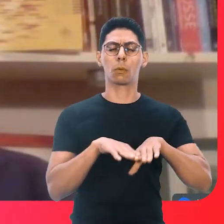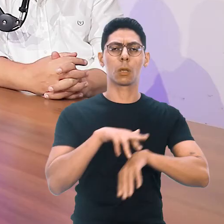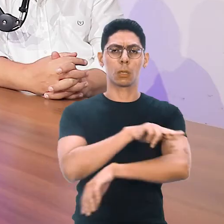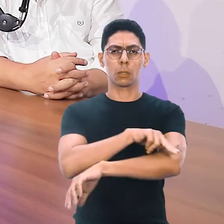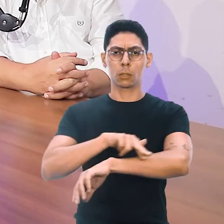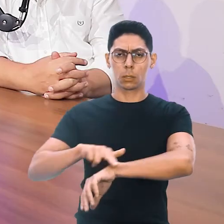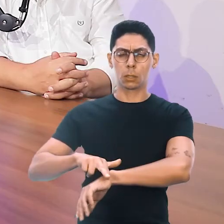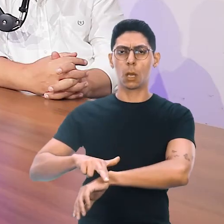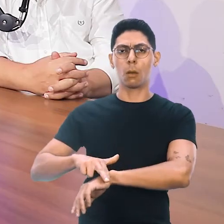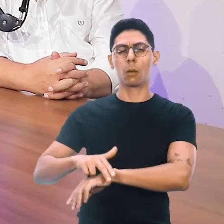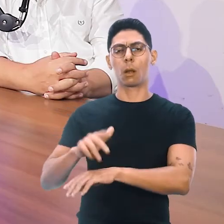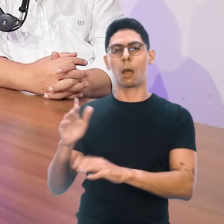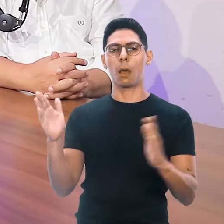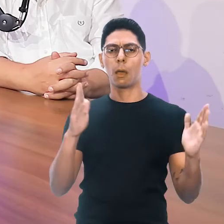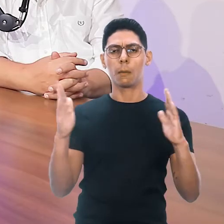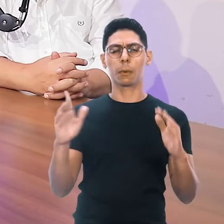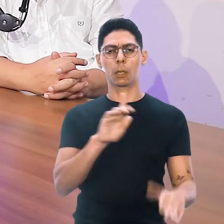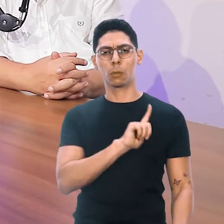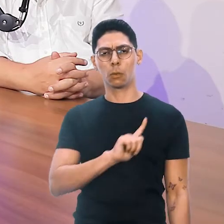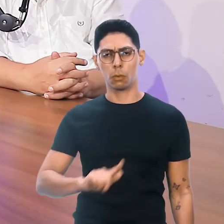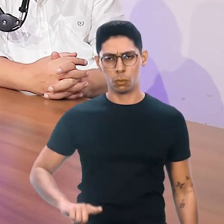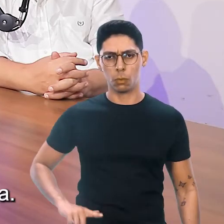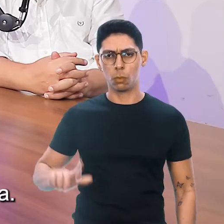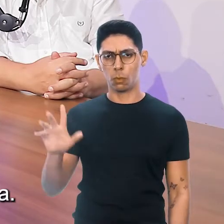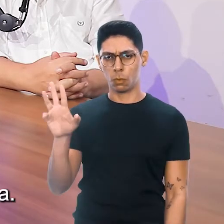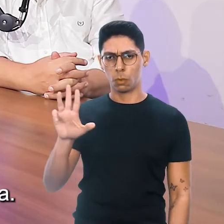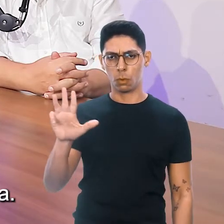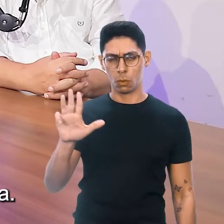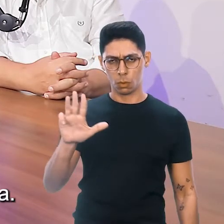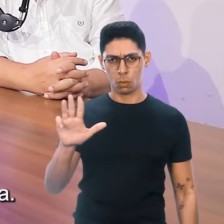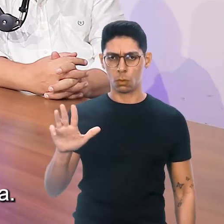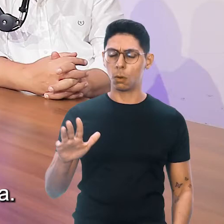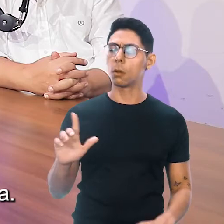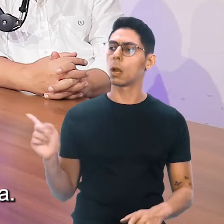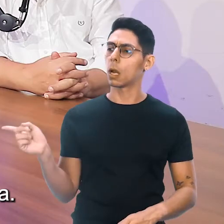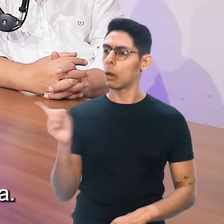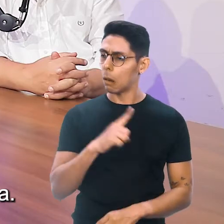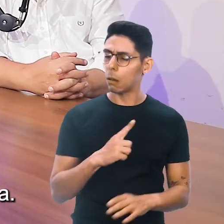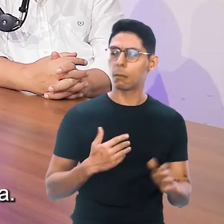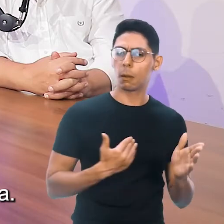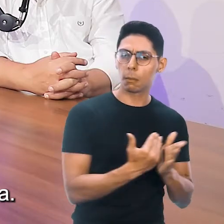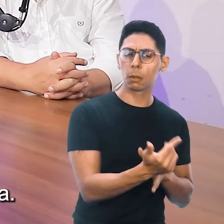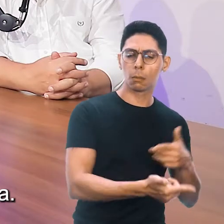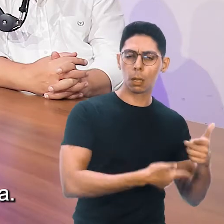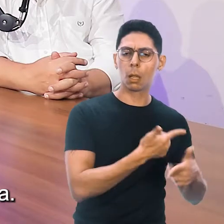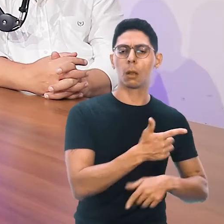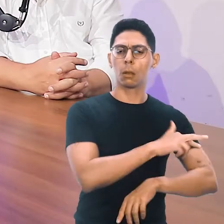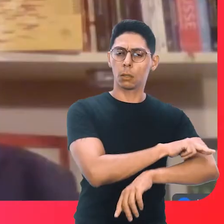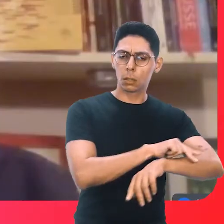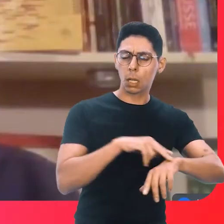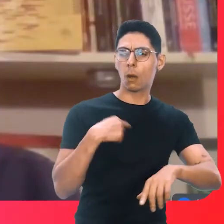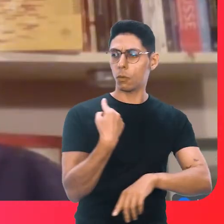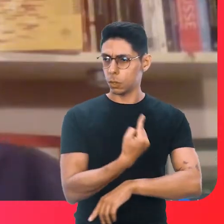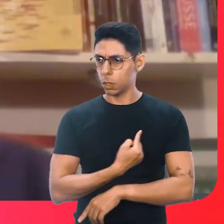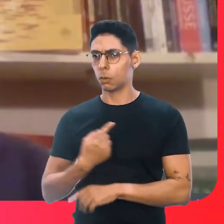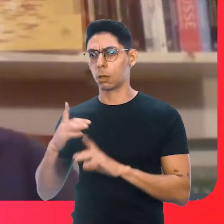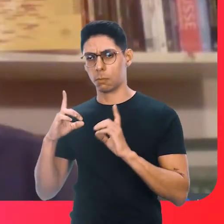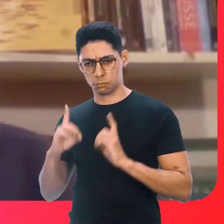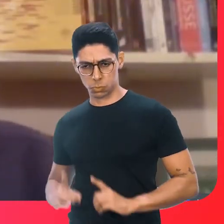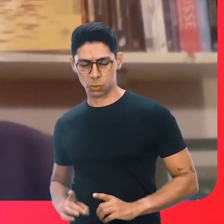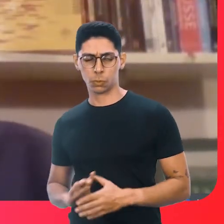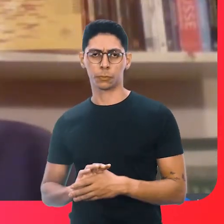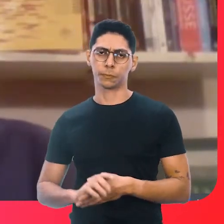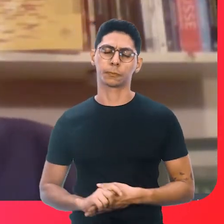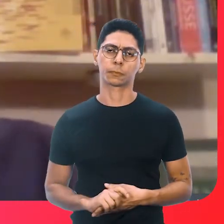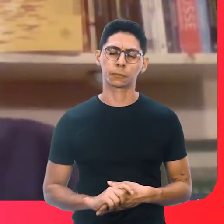Né? E começamos lá, ela na assessoria da Igualdade Racial e eu na assessoria da pessoa com deficiência. Depois